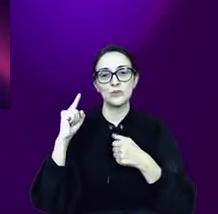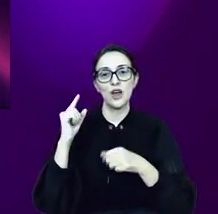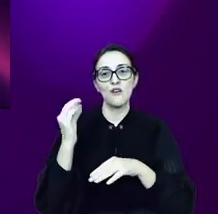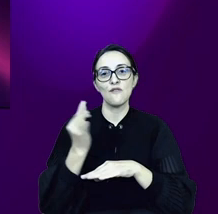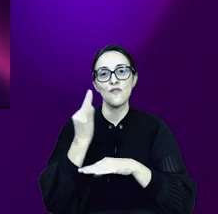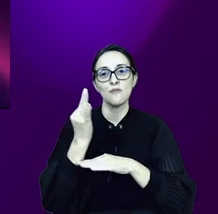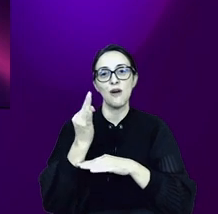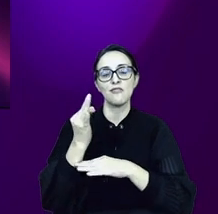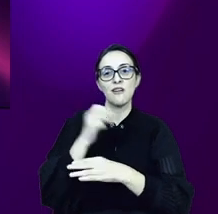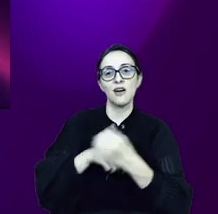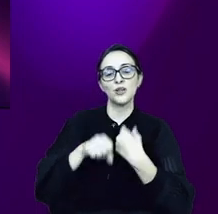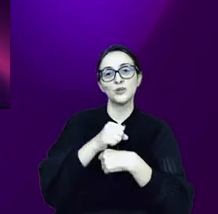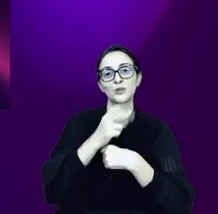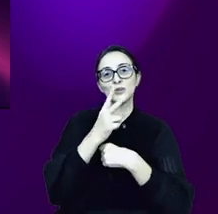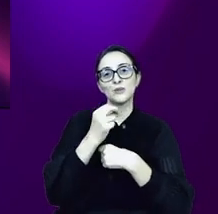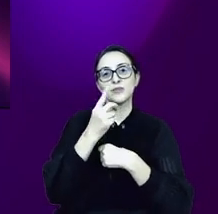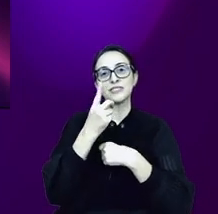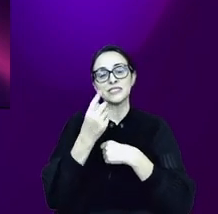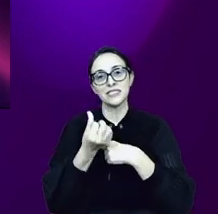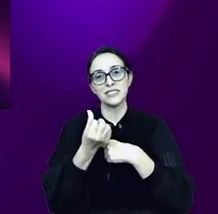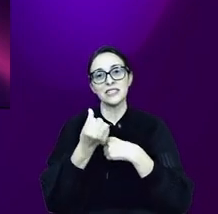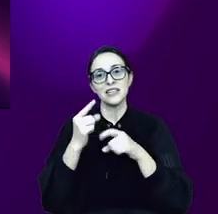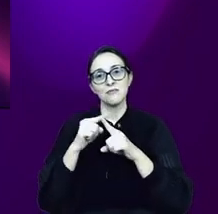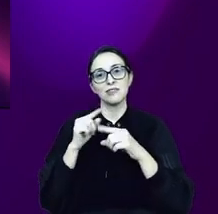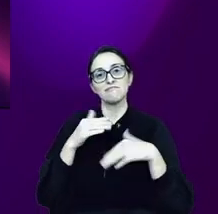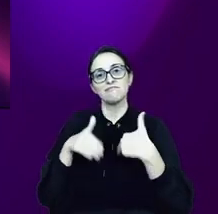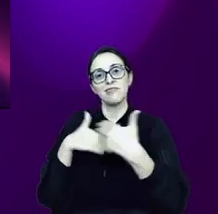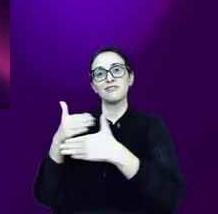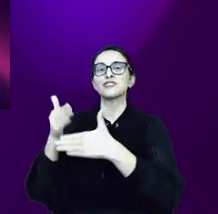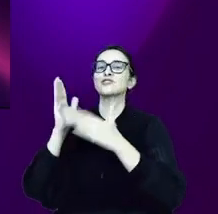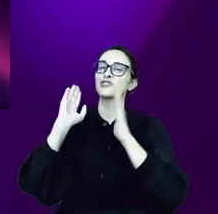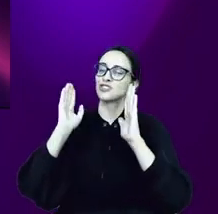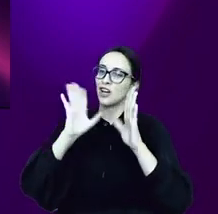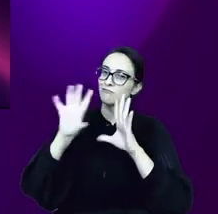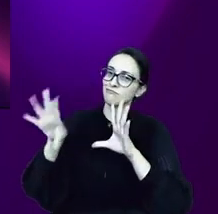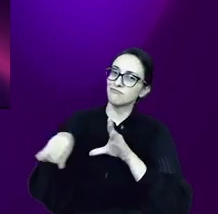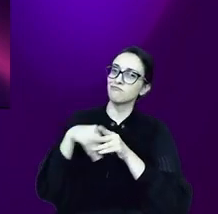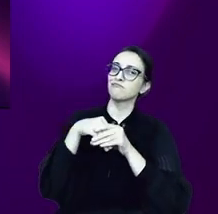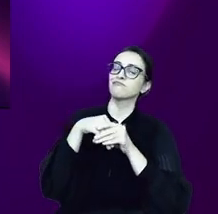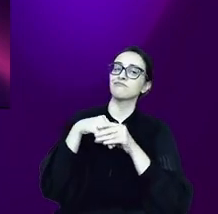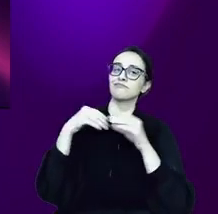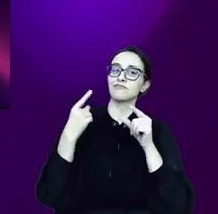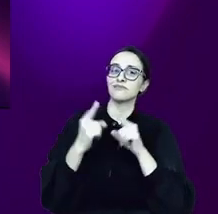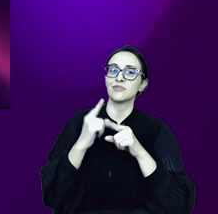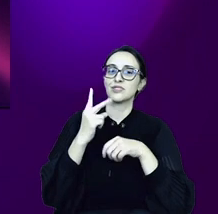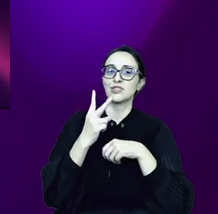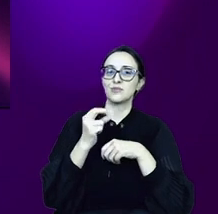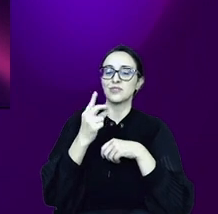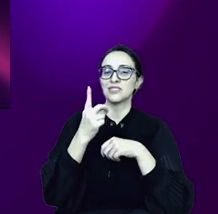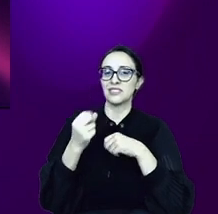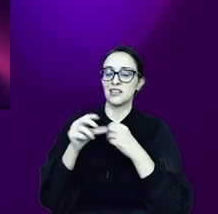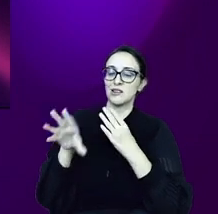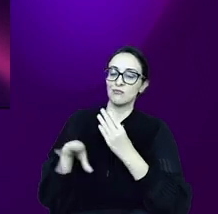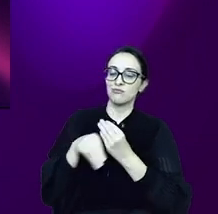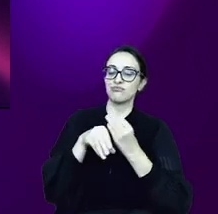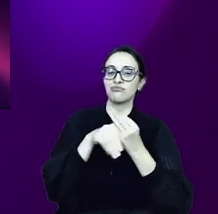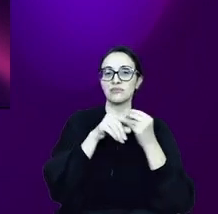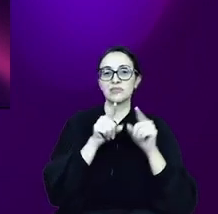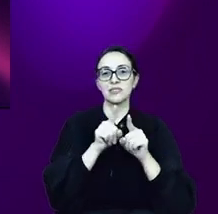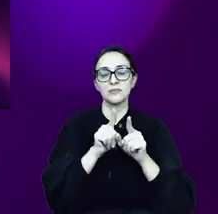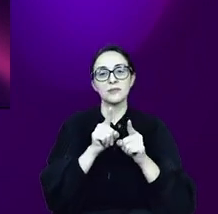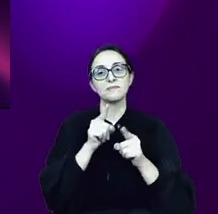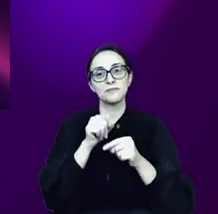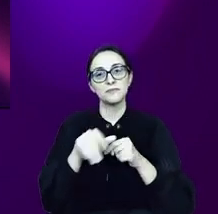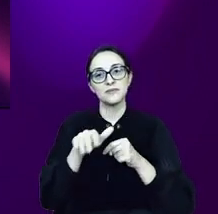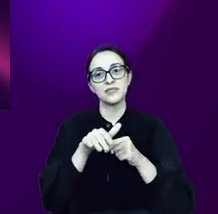temos é de 2016, mas muitos avanços já foram, inclusive, incorporados nessa de 2016, nessa classificação,